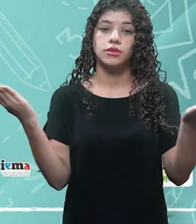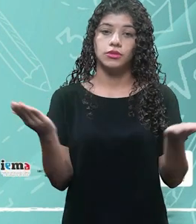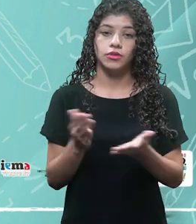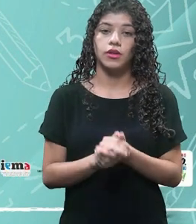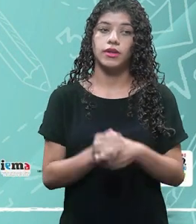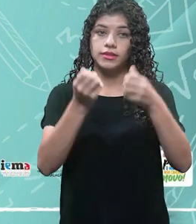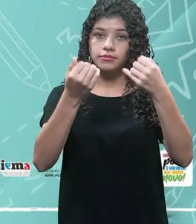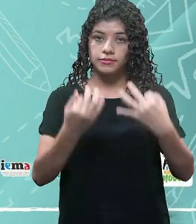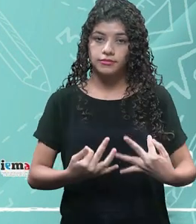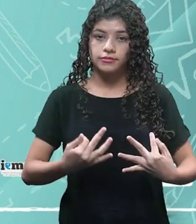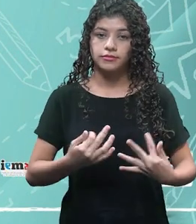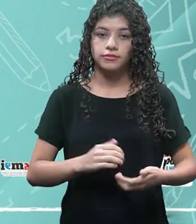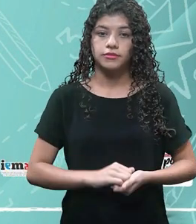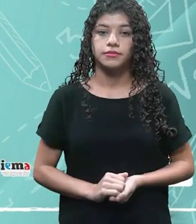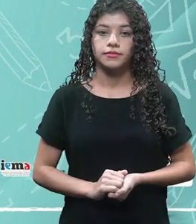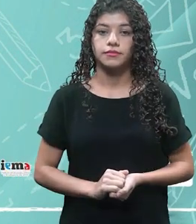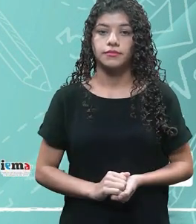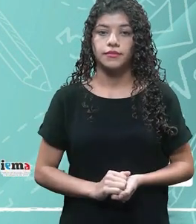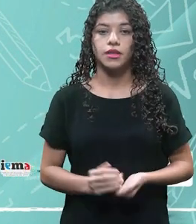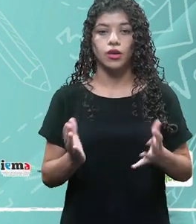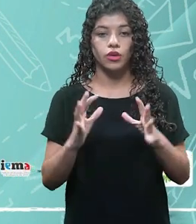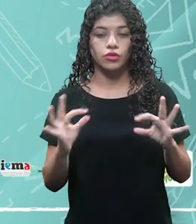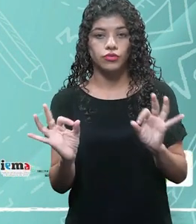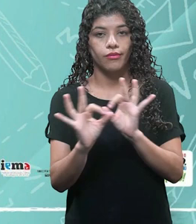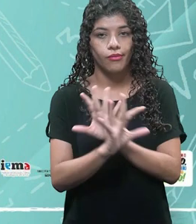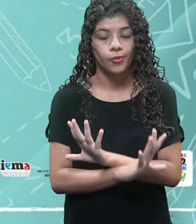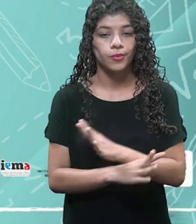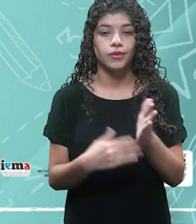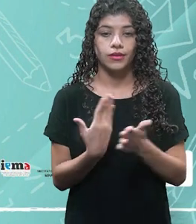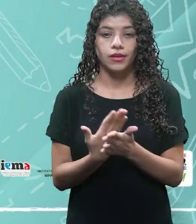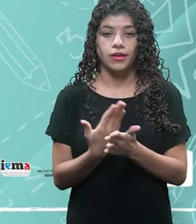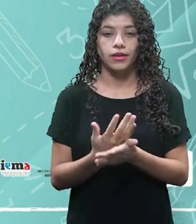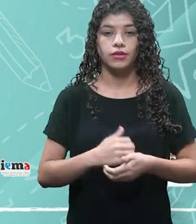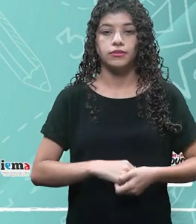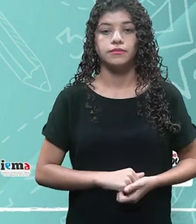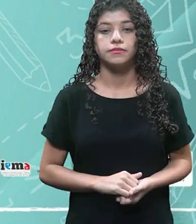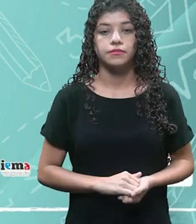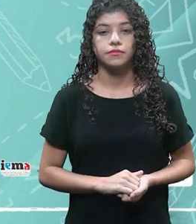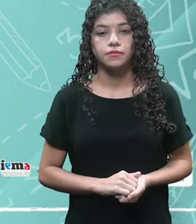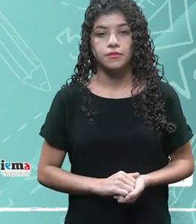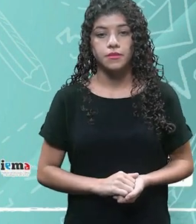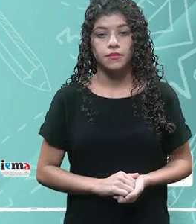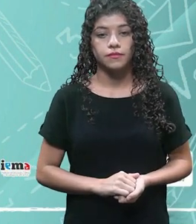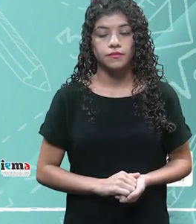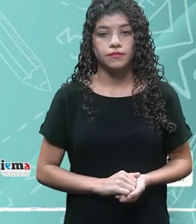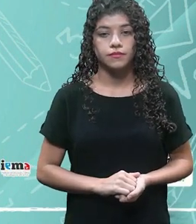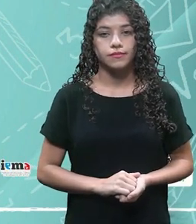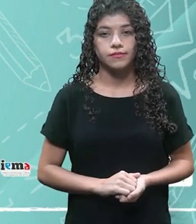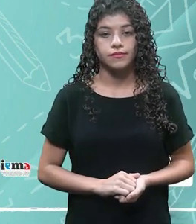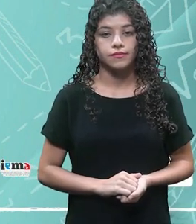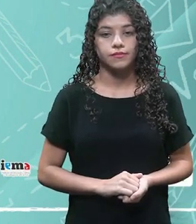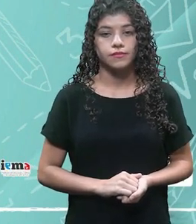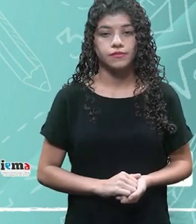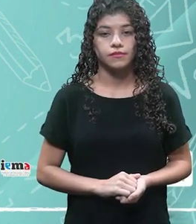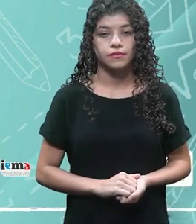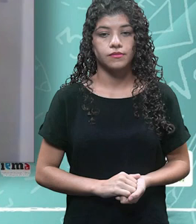tá ele é bem alo explicativo E aí a gente volta para poder fazer um fechamento Ok vou deixar vocês com o vídeo agora agora para assistirem e já